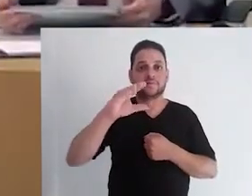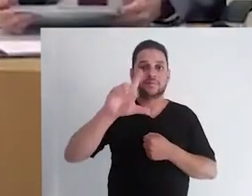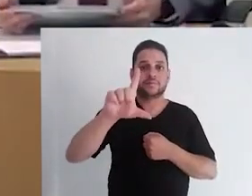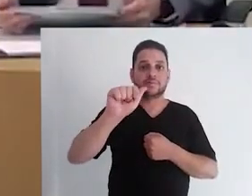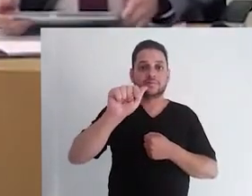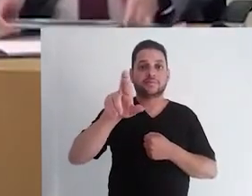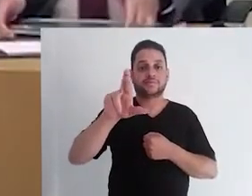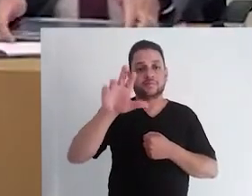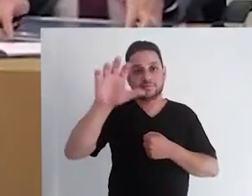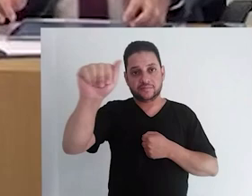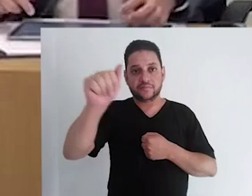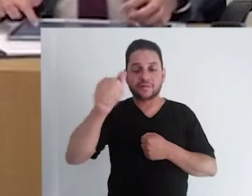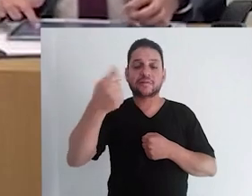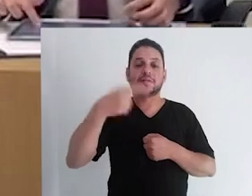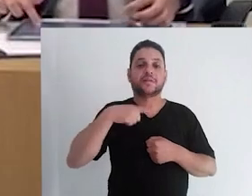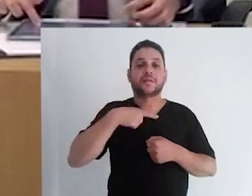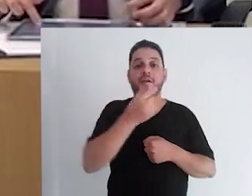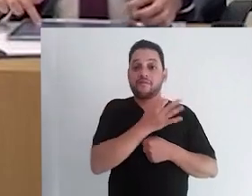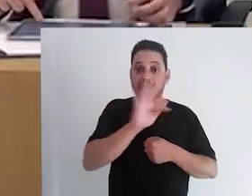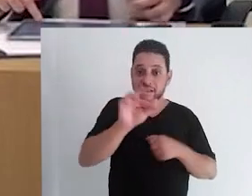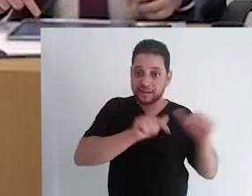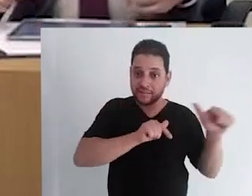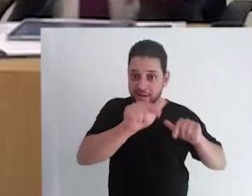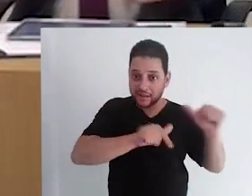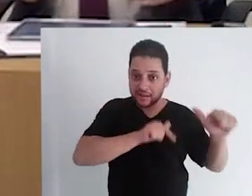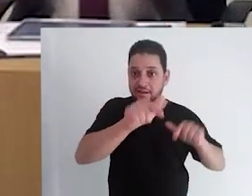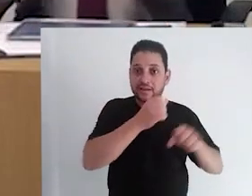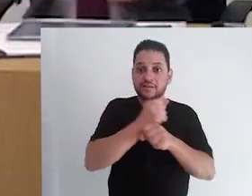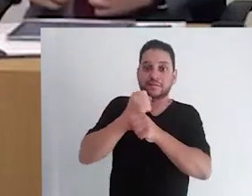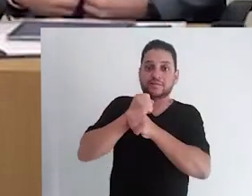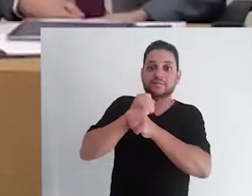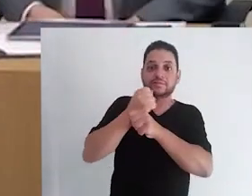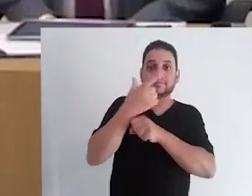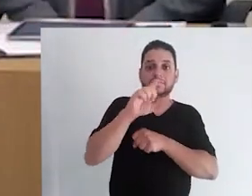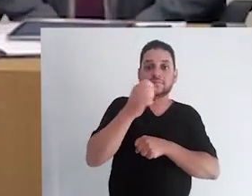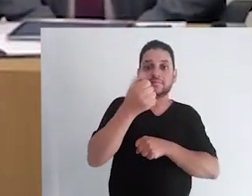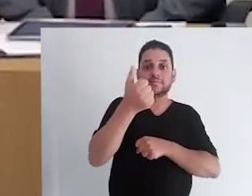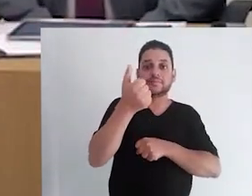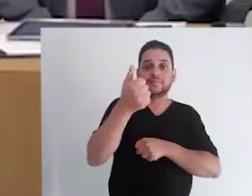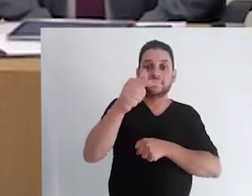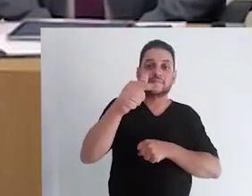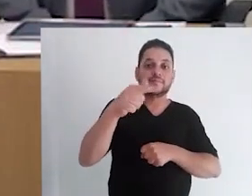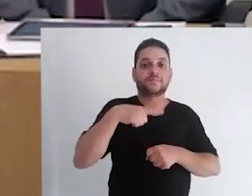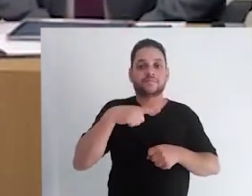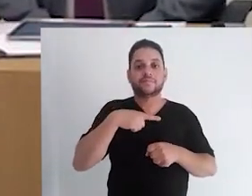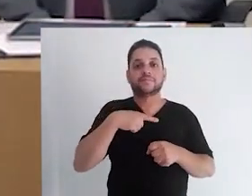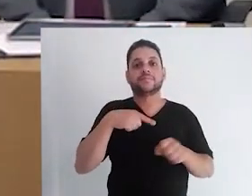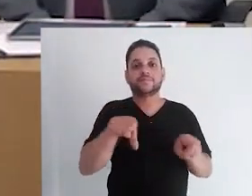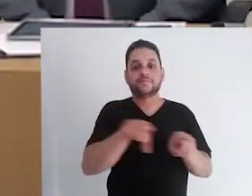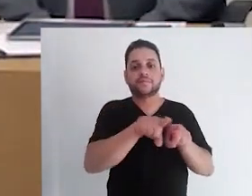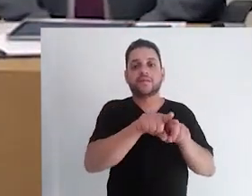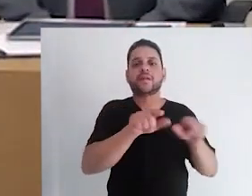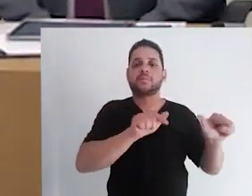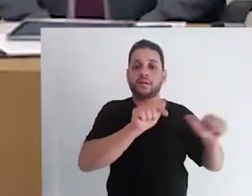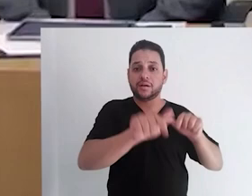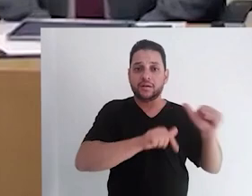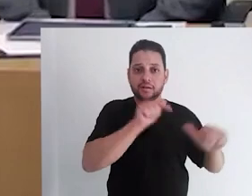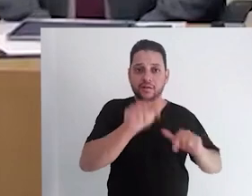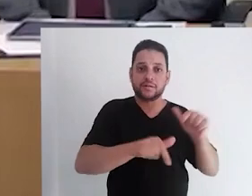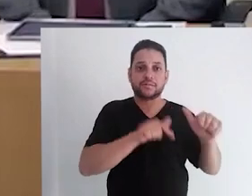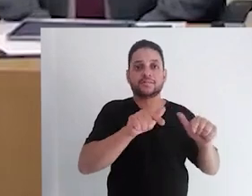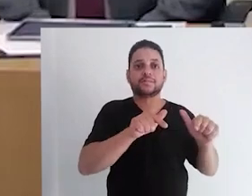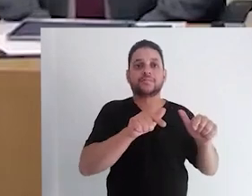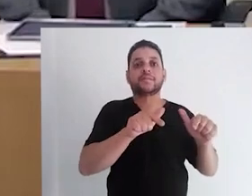federal entre os anos 2007 a 2013, tendo atuado em órgãos...